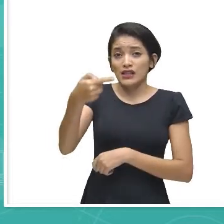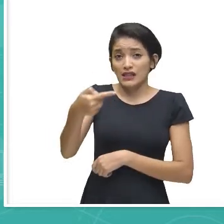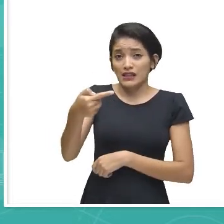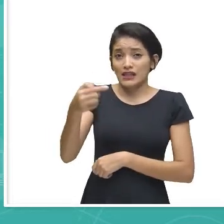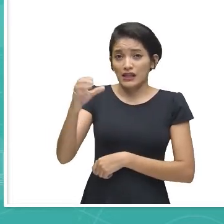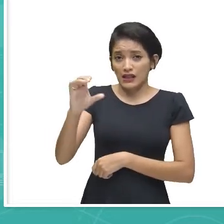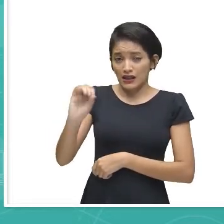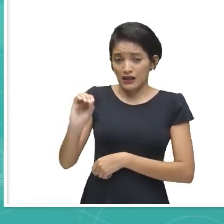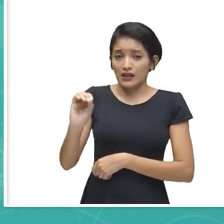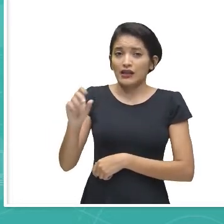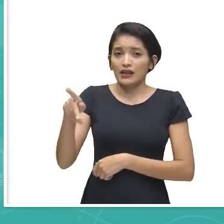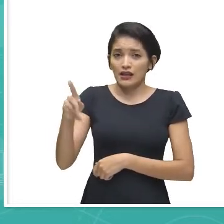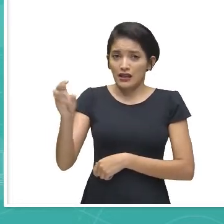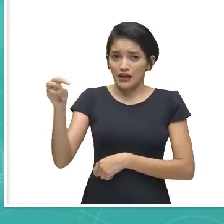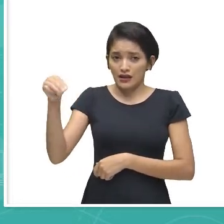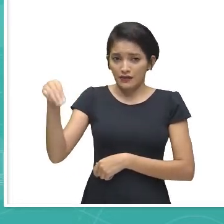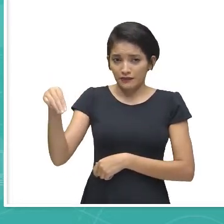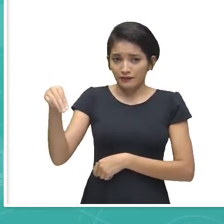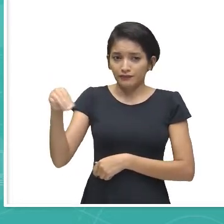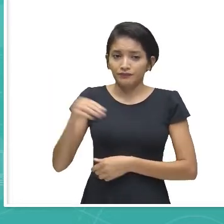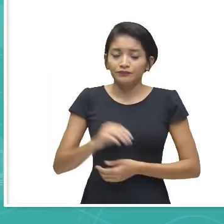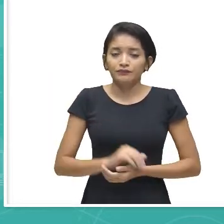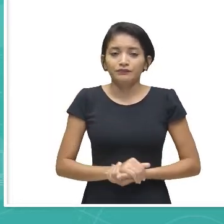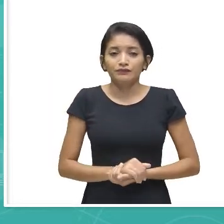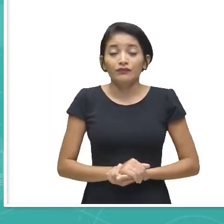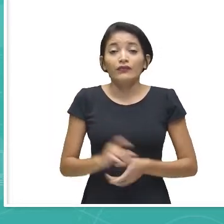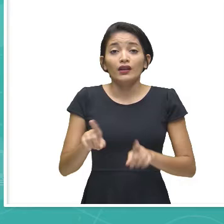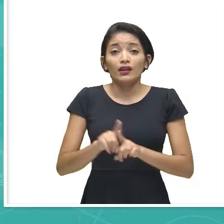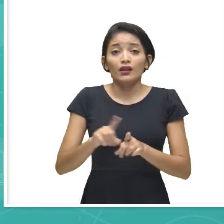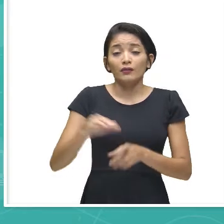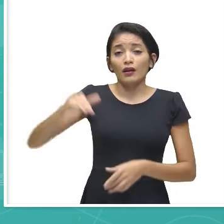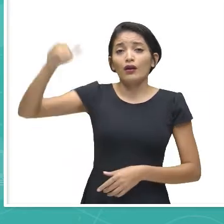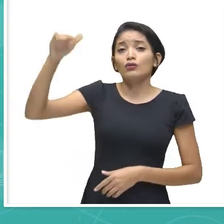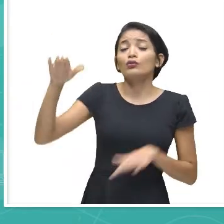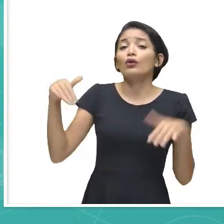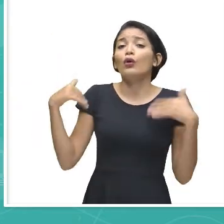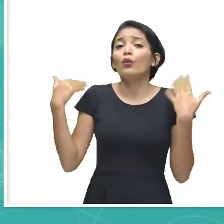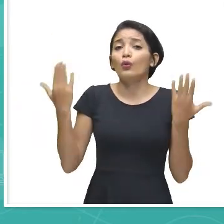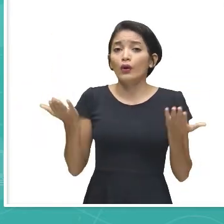quilos, tá? E tem como altura